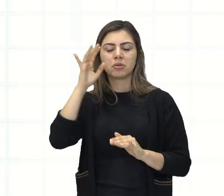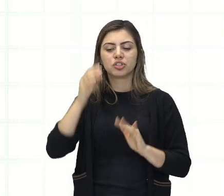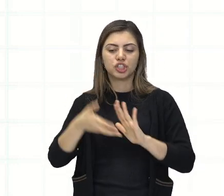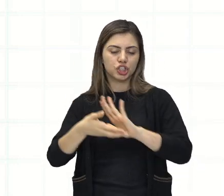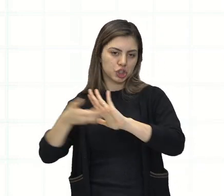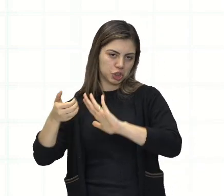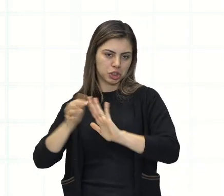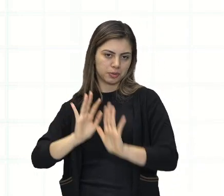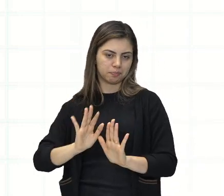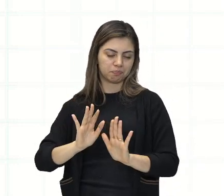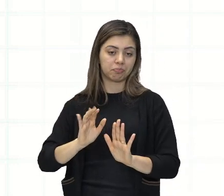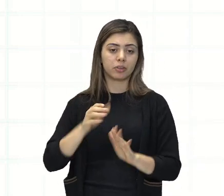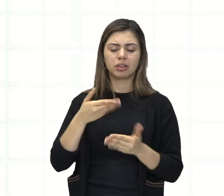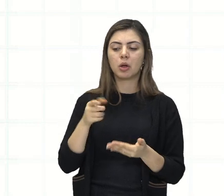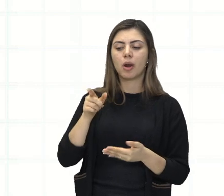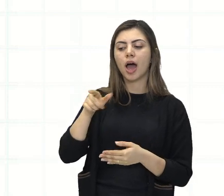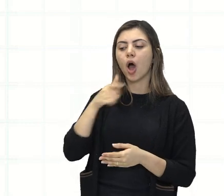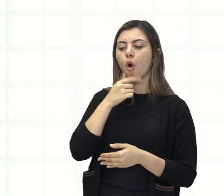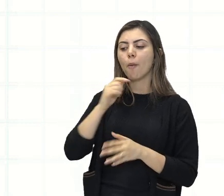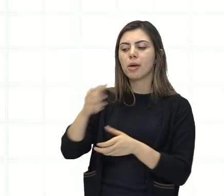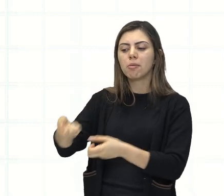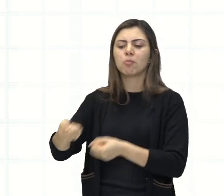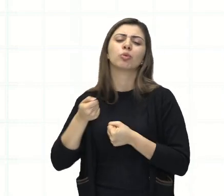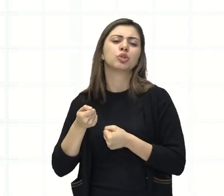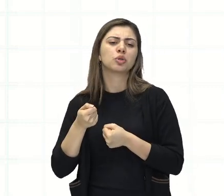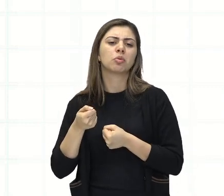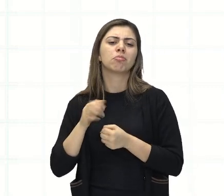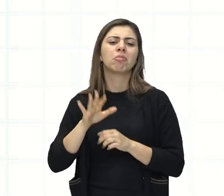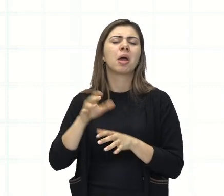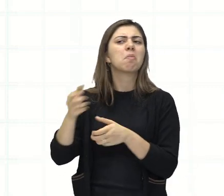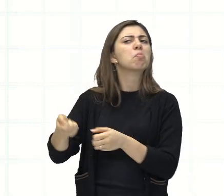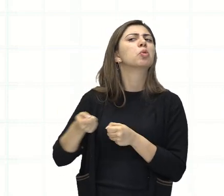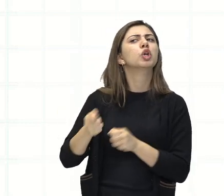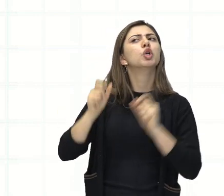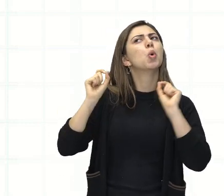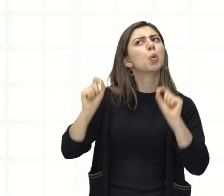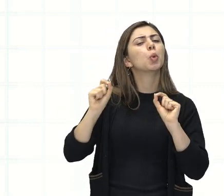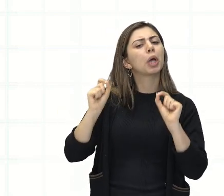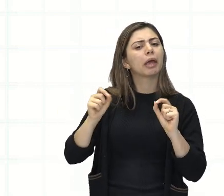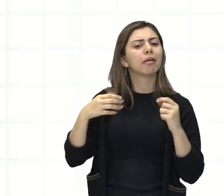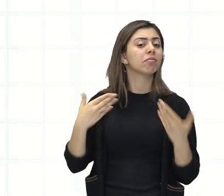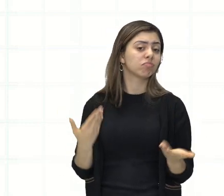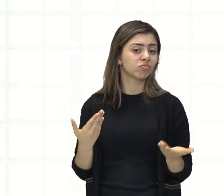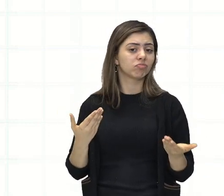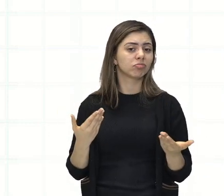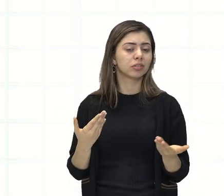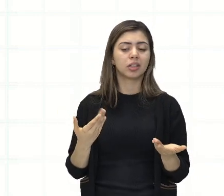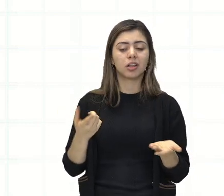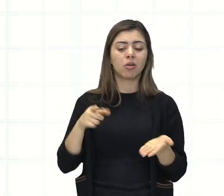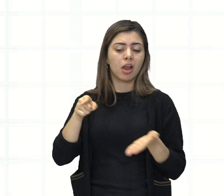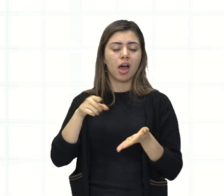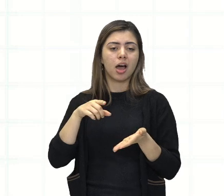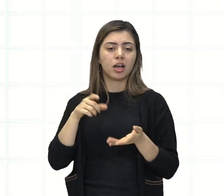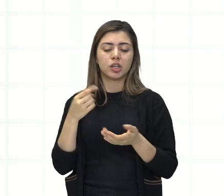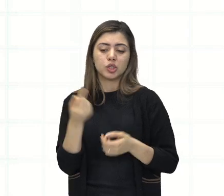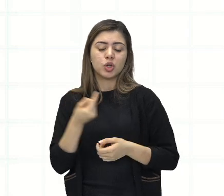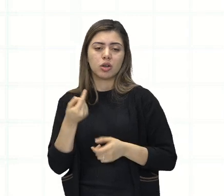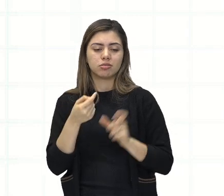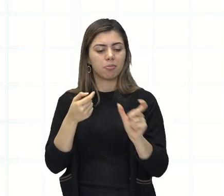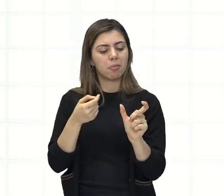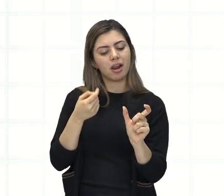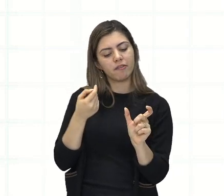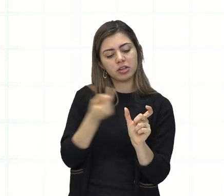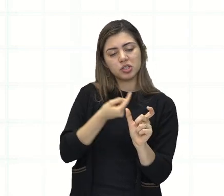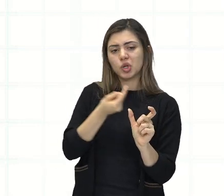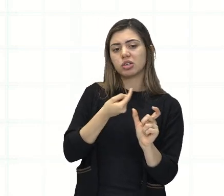isso aí. Então, puxou. Fica uma interrogação na nossa gramática interna. E justamente essas outras palavras,